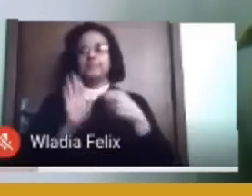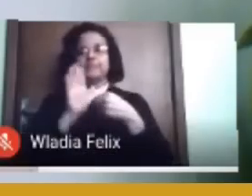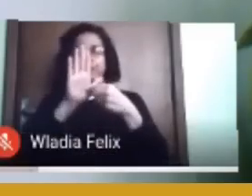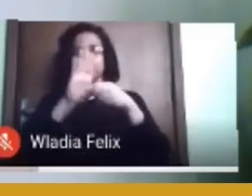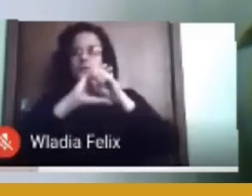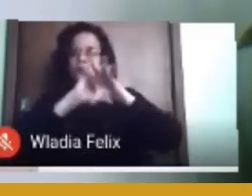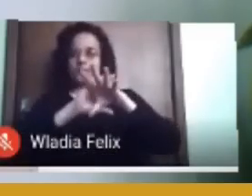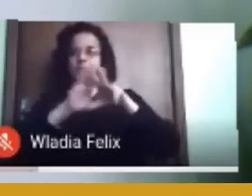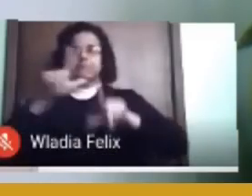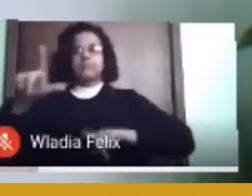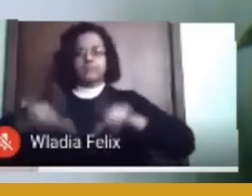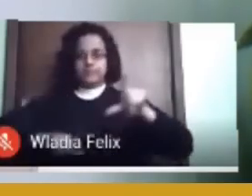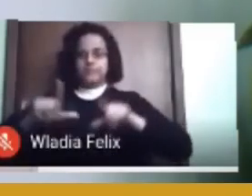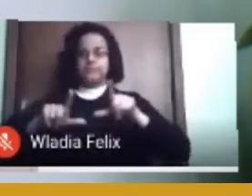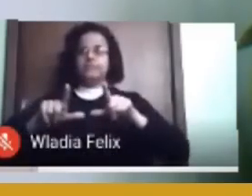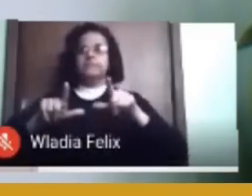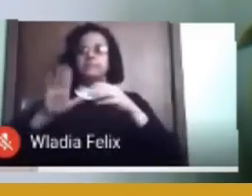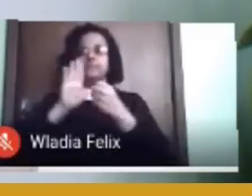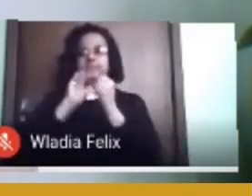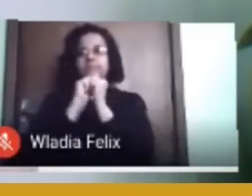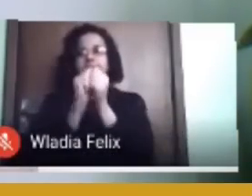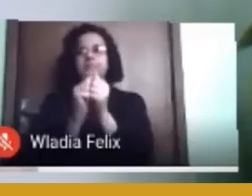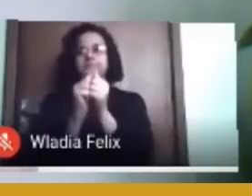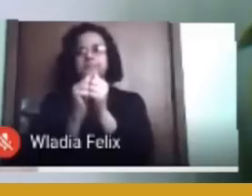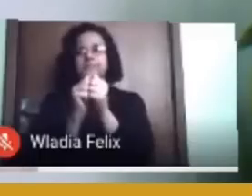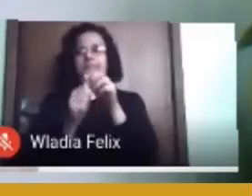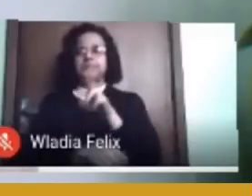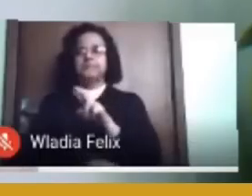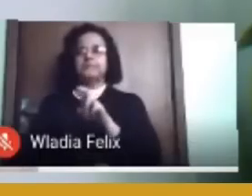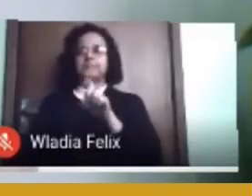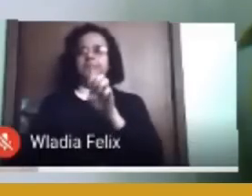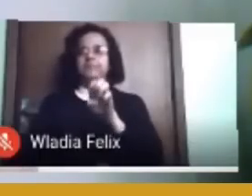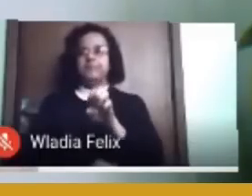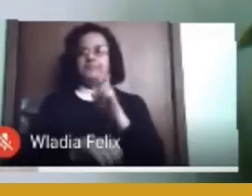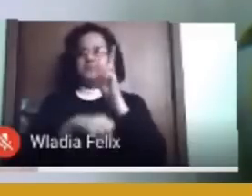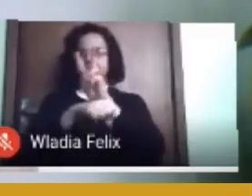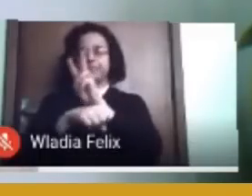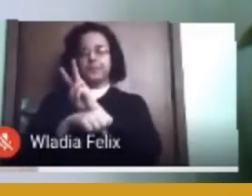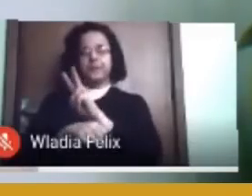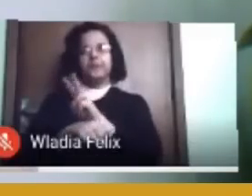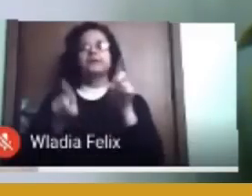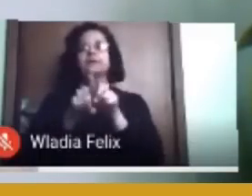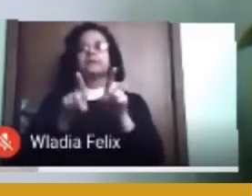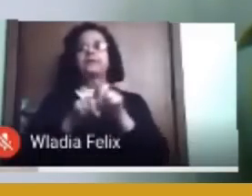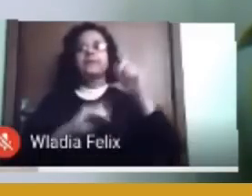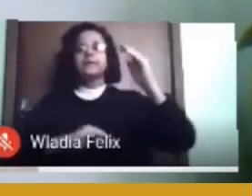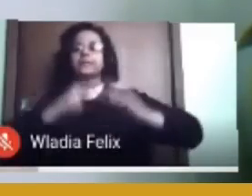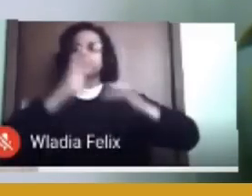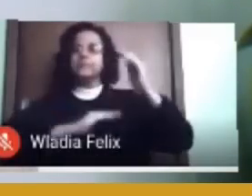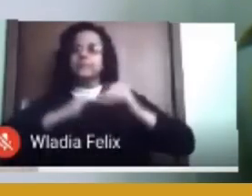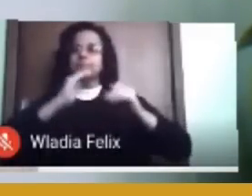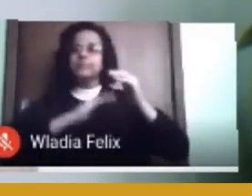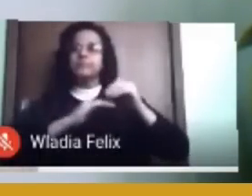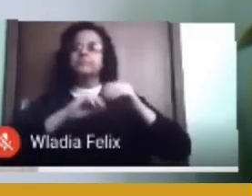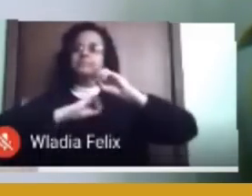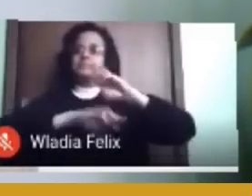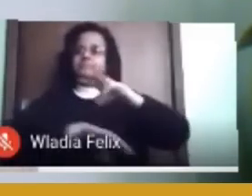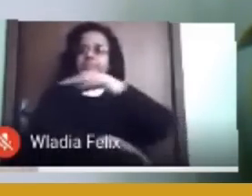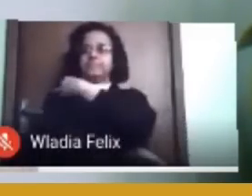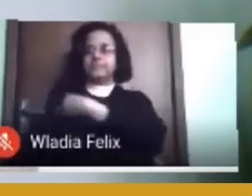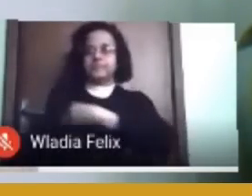tem enquanto profissional da educação, do magistério, e que lidar todos os dias com essas demandas e que nem sempre a gente tem